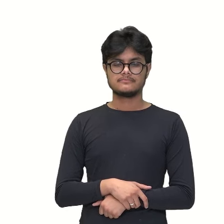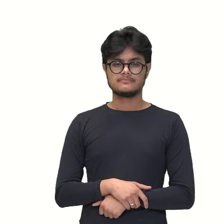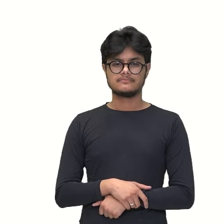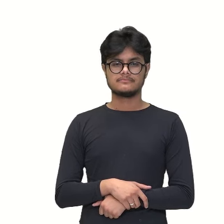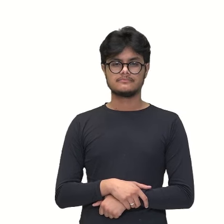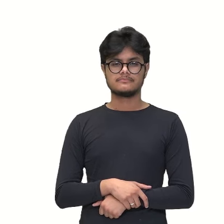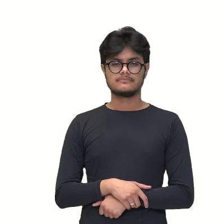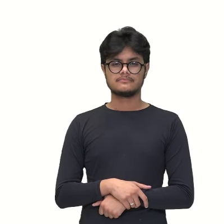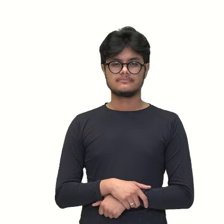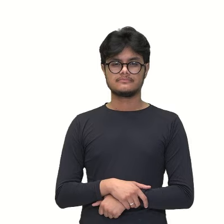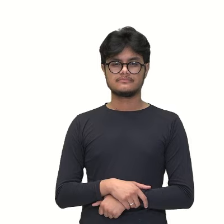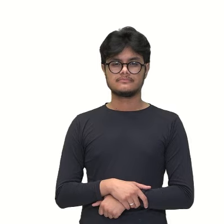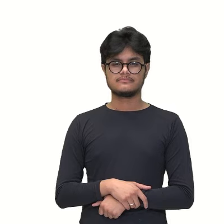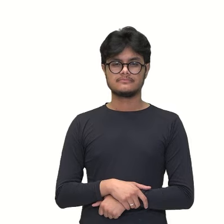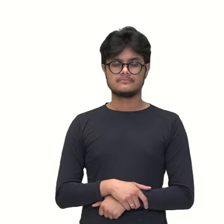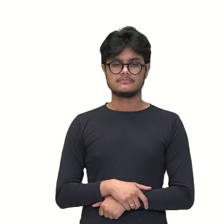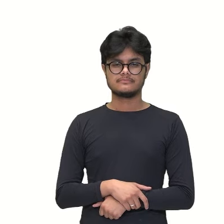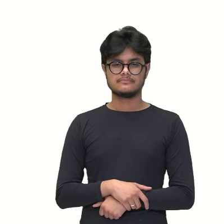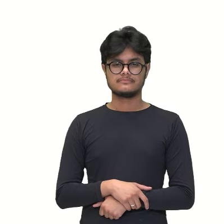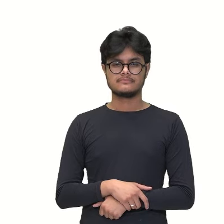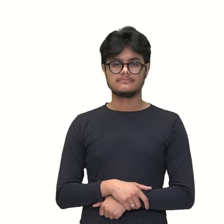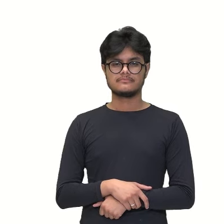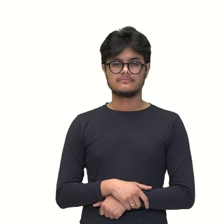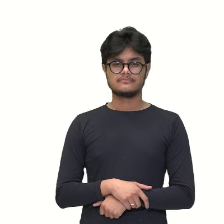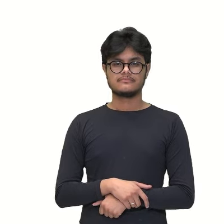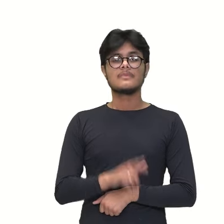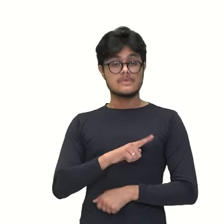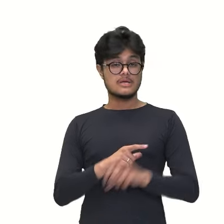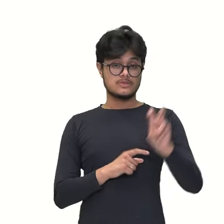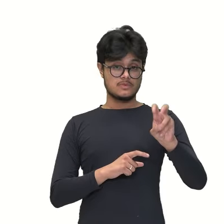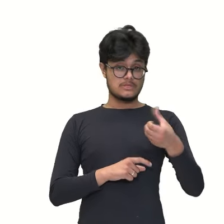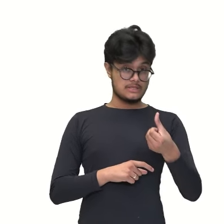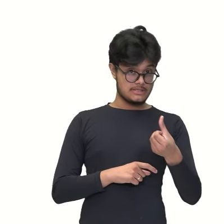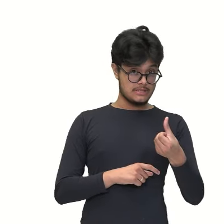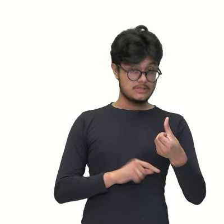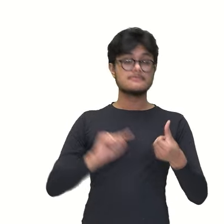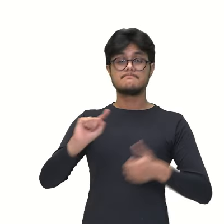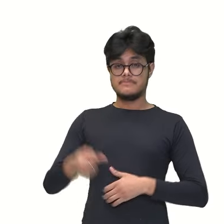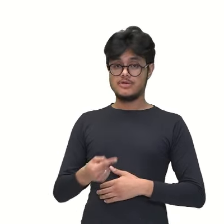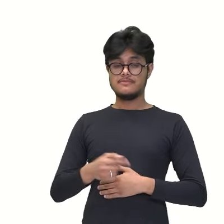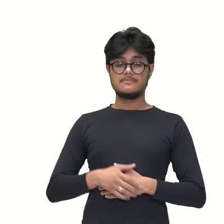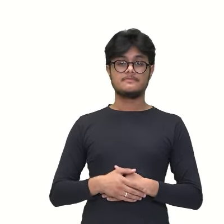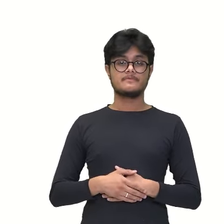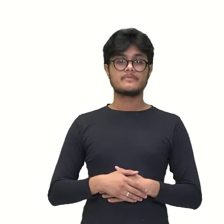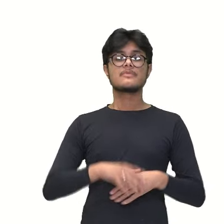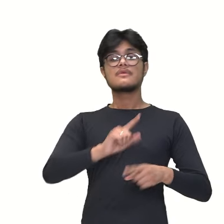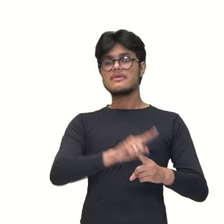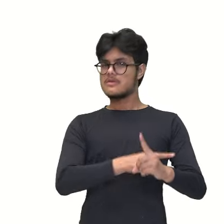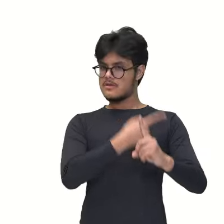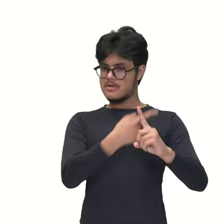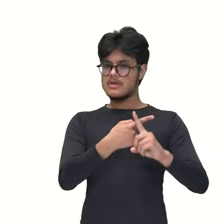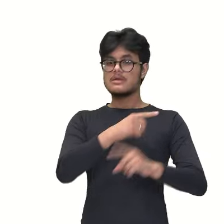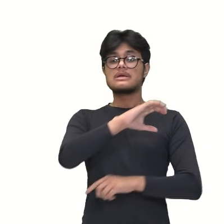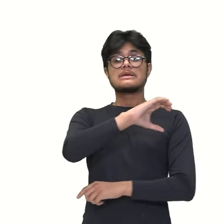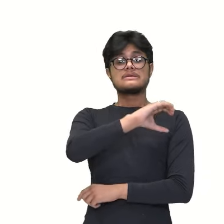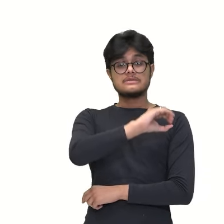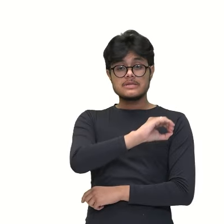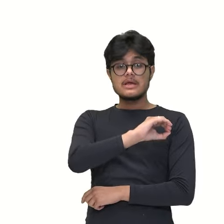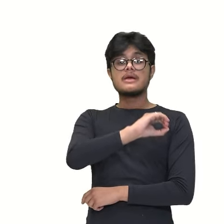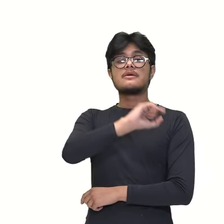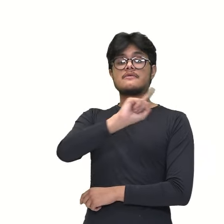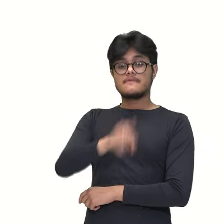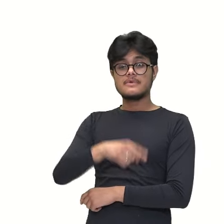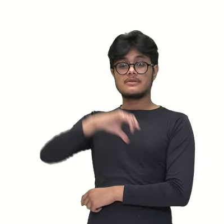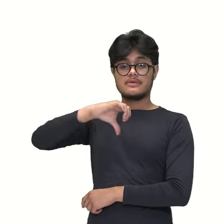vai ficar como? O valor do carro, 56 mil, vezes o valor